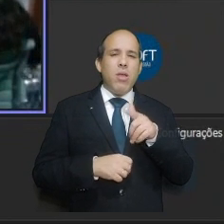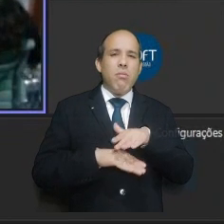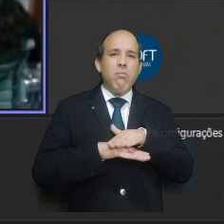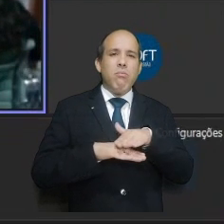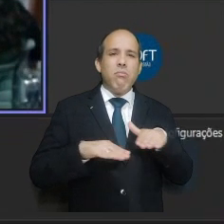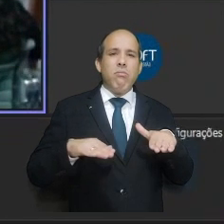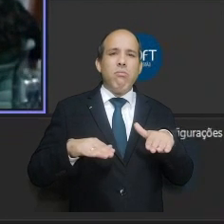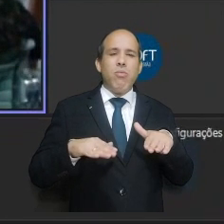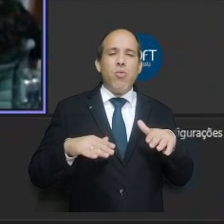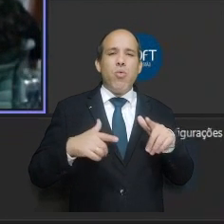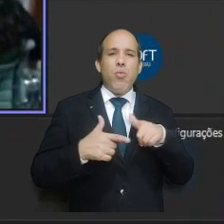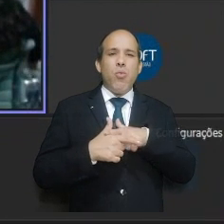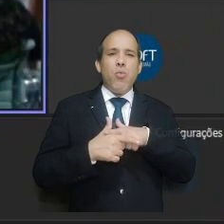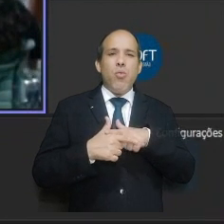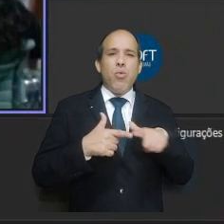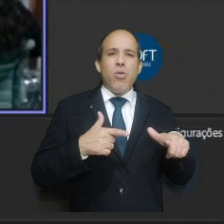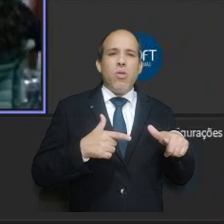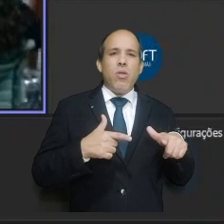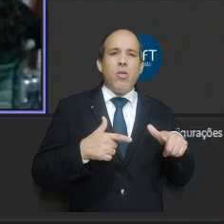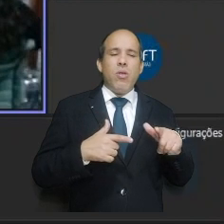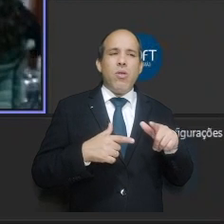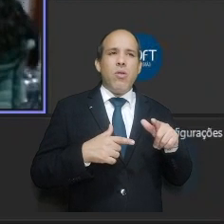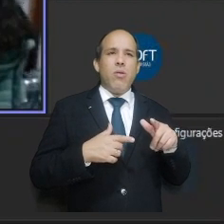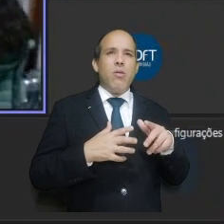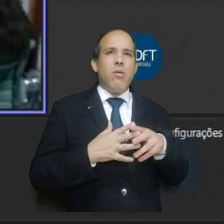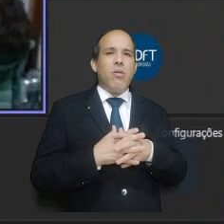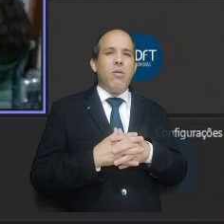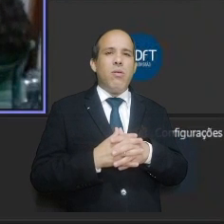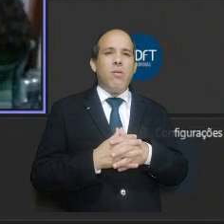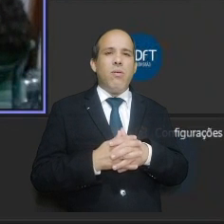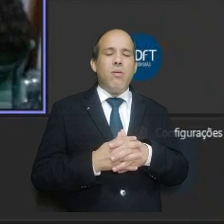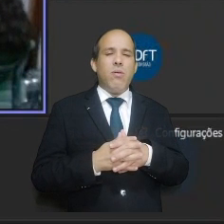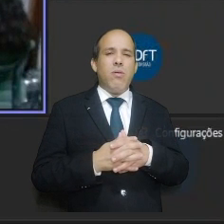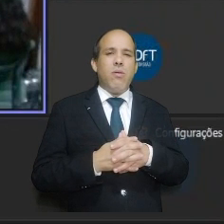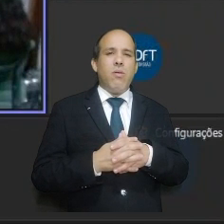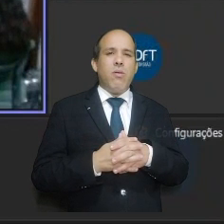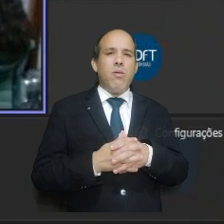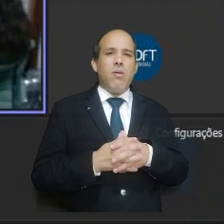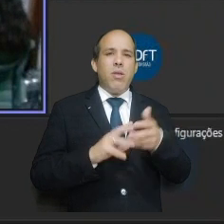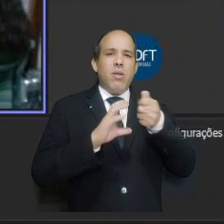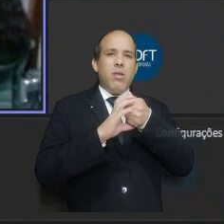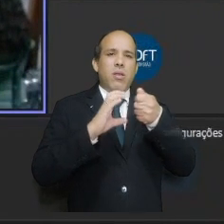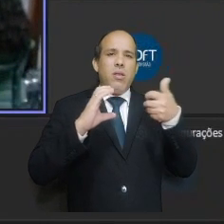não há essa ocorrência de surrexio, ou seja,